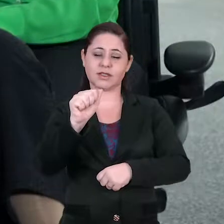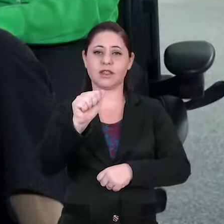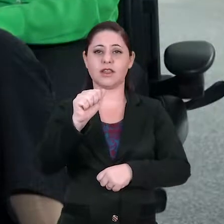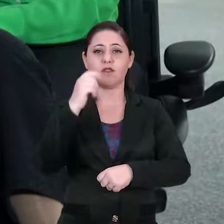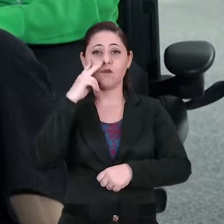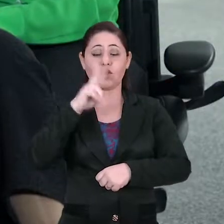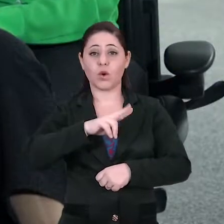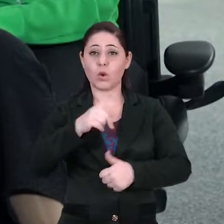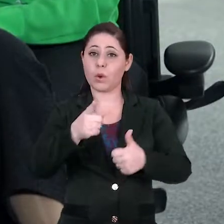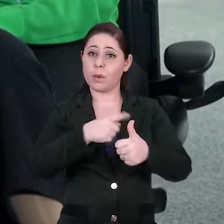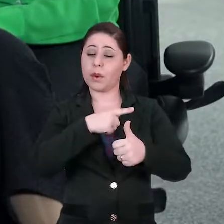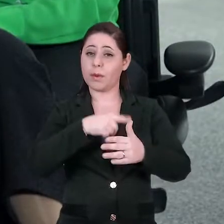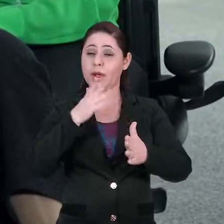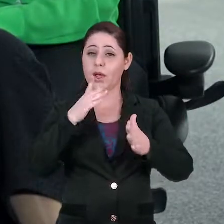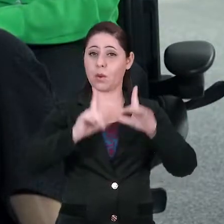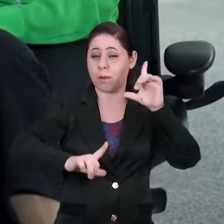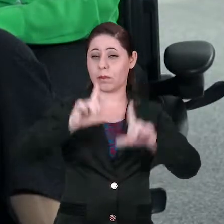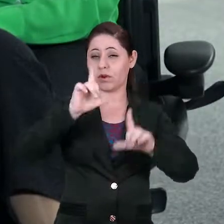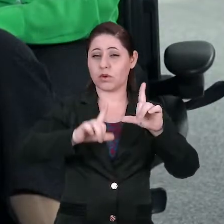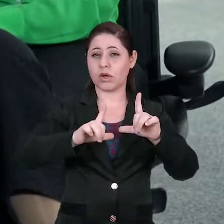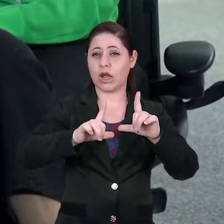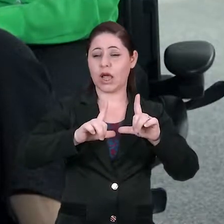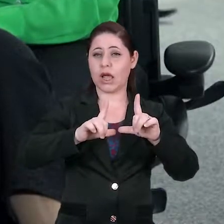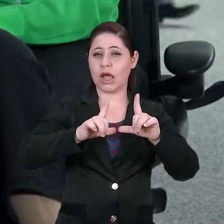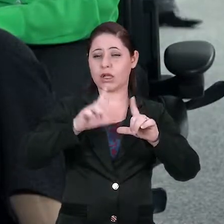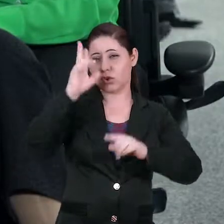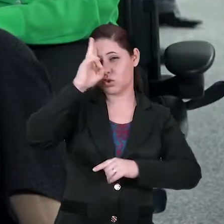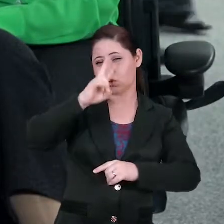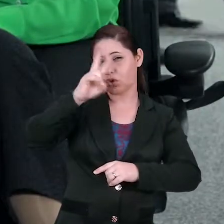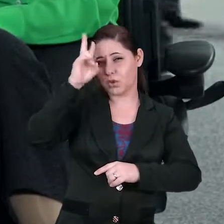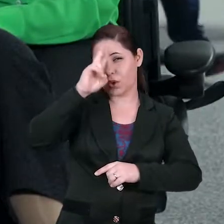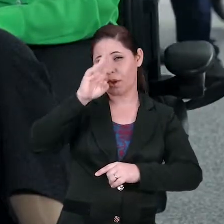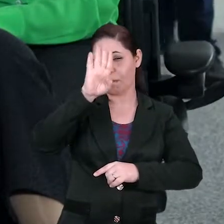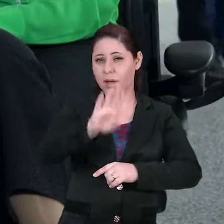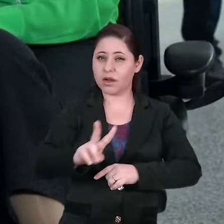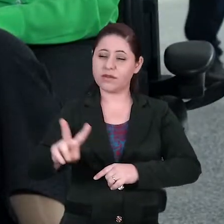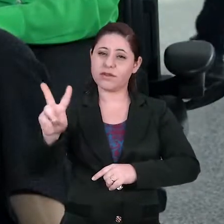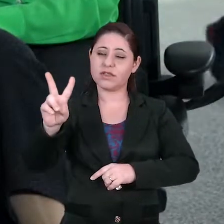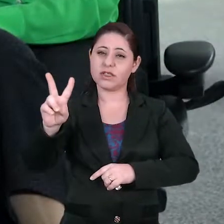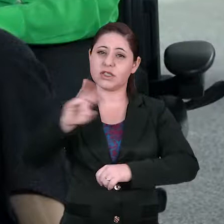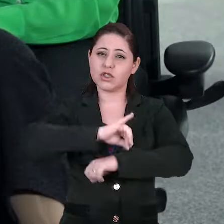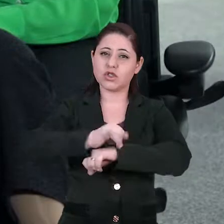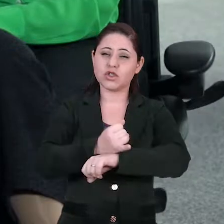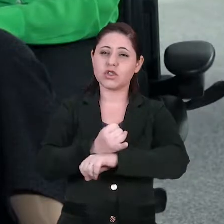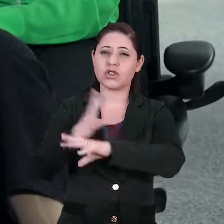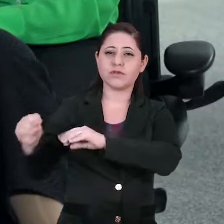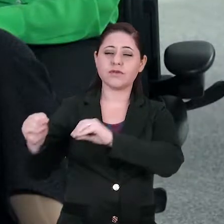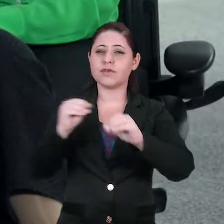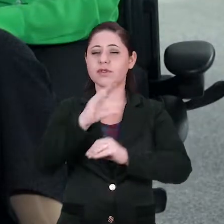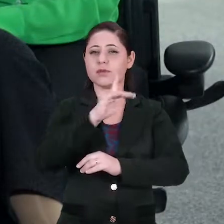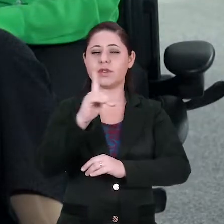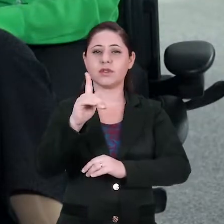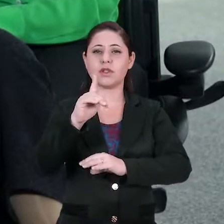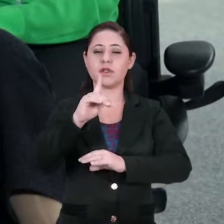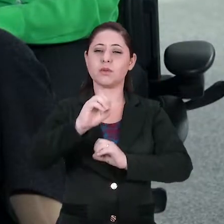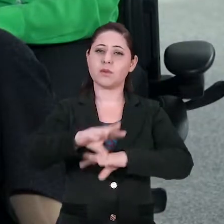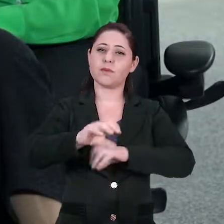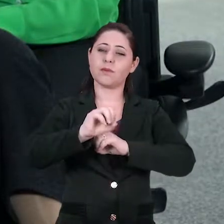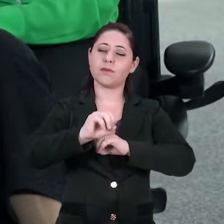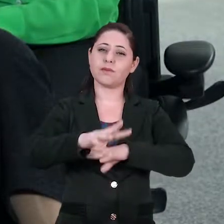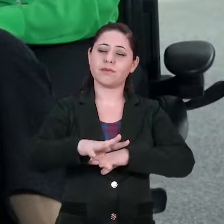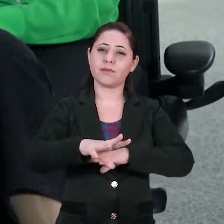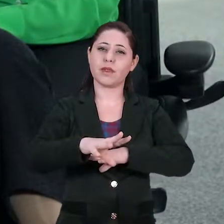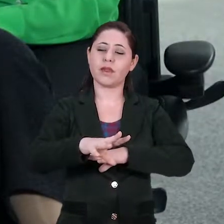primeiro bloco, né? A história dela na fronteira, Bela Vista, Jardim, vida para Campo Grande, da aula, enfim, toda